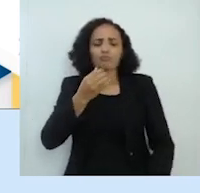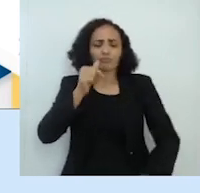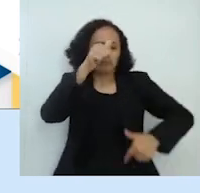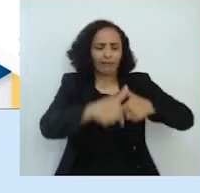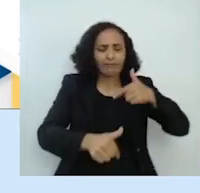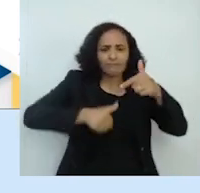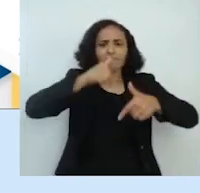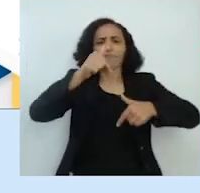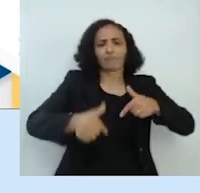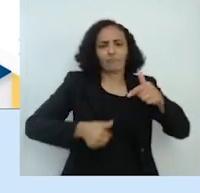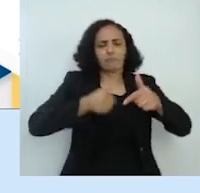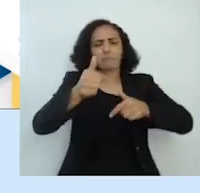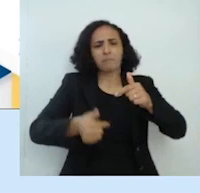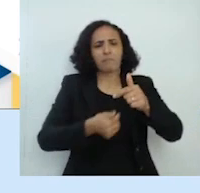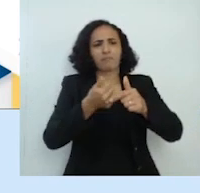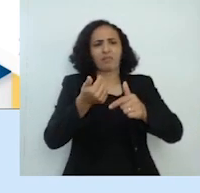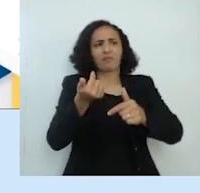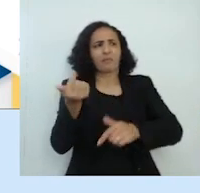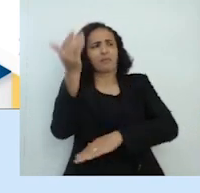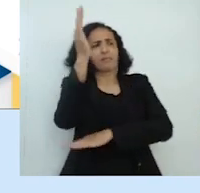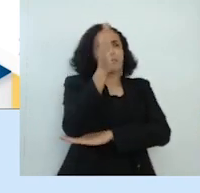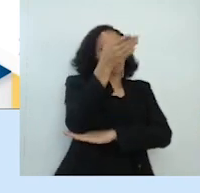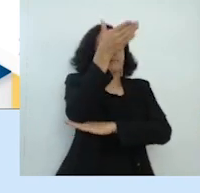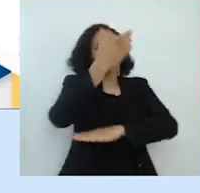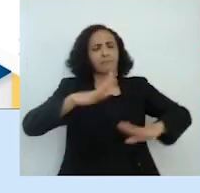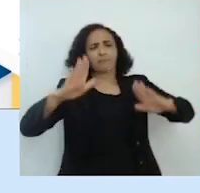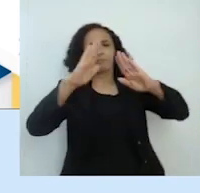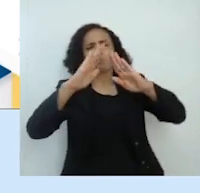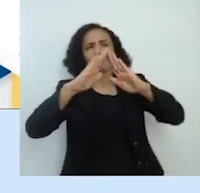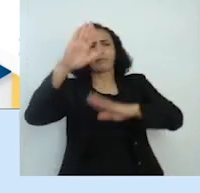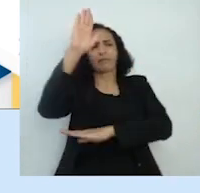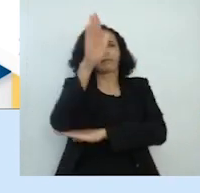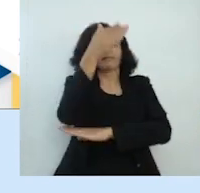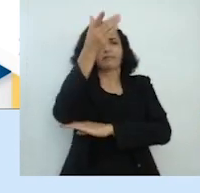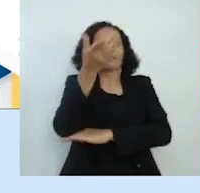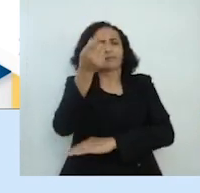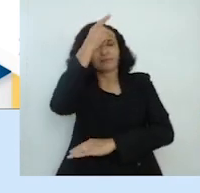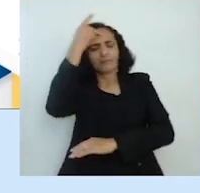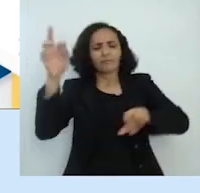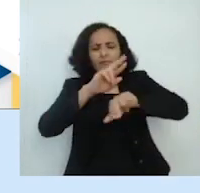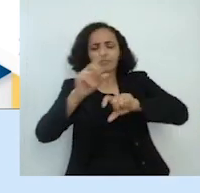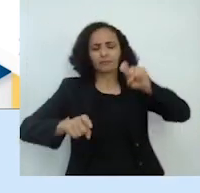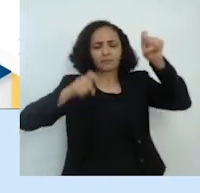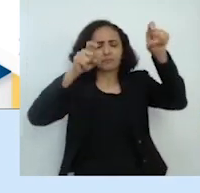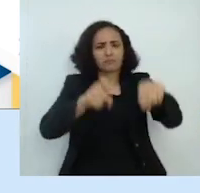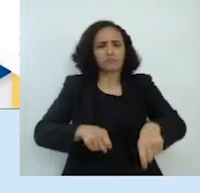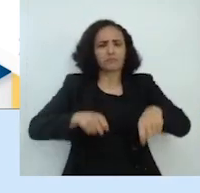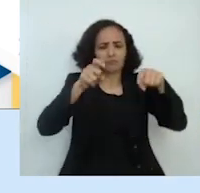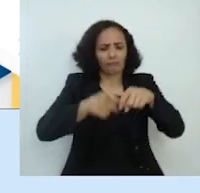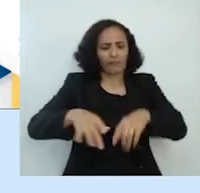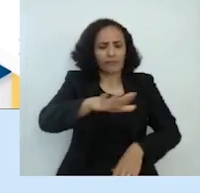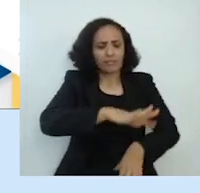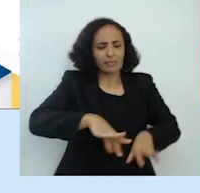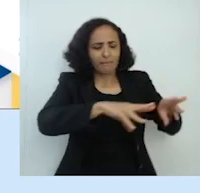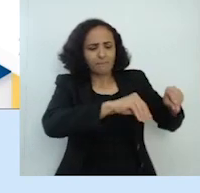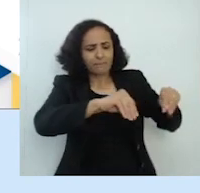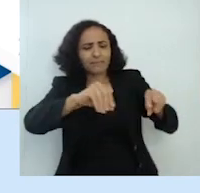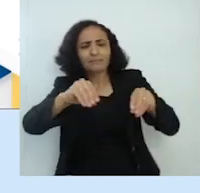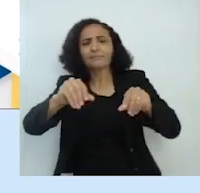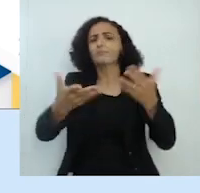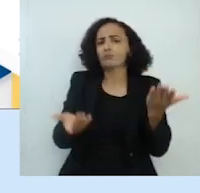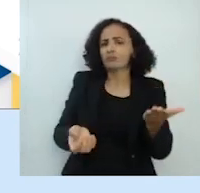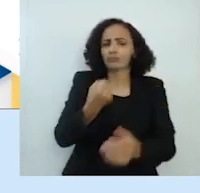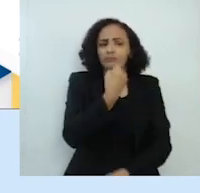grande castelo. No castelo tinha vários agricultores, tinha dividido vários lotes chamados de feudos, e cada